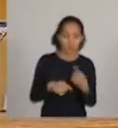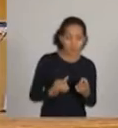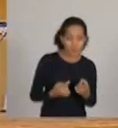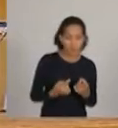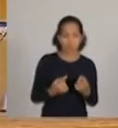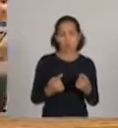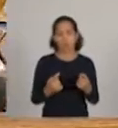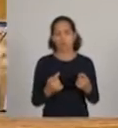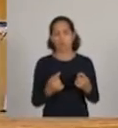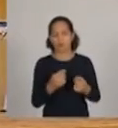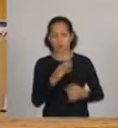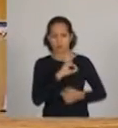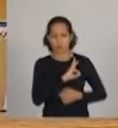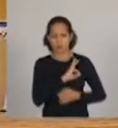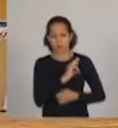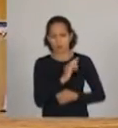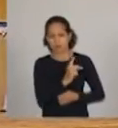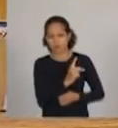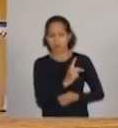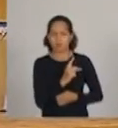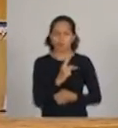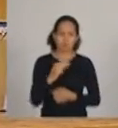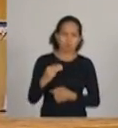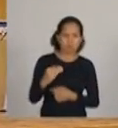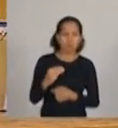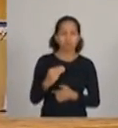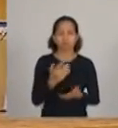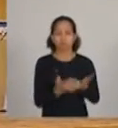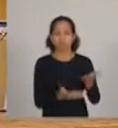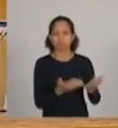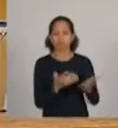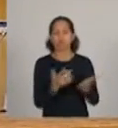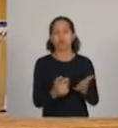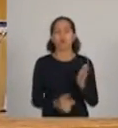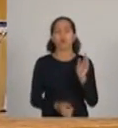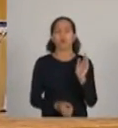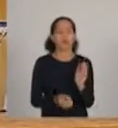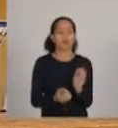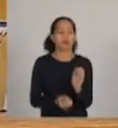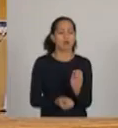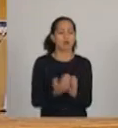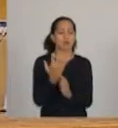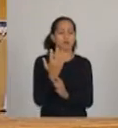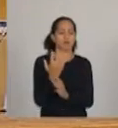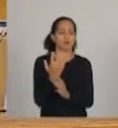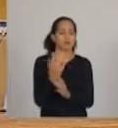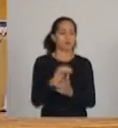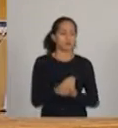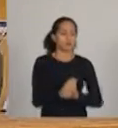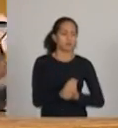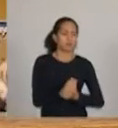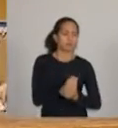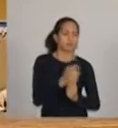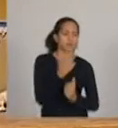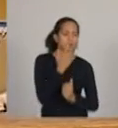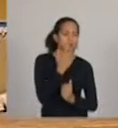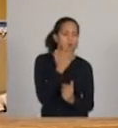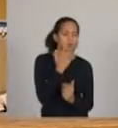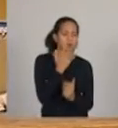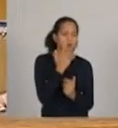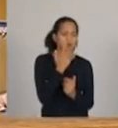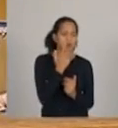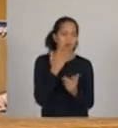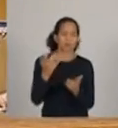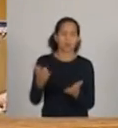operações policiais aconteciam, surgiu o secretário de Segurança. Eu chamo a atenção da Assembleia que o deputado Assunção não está